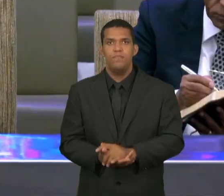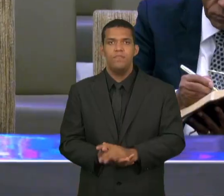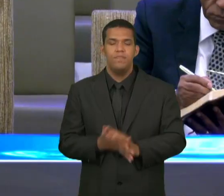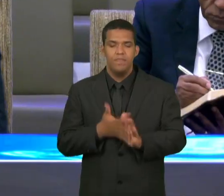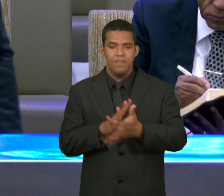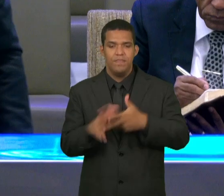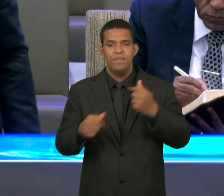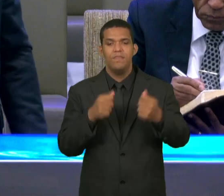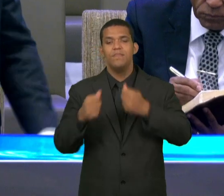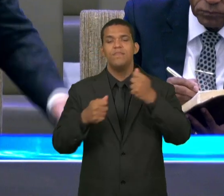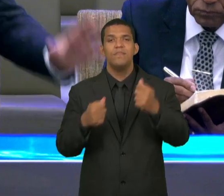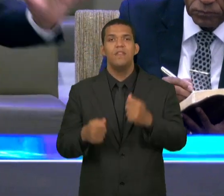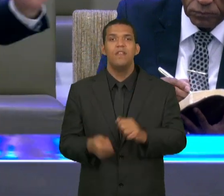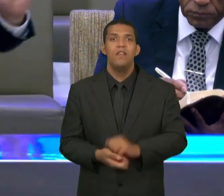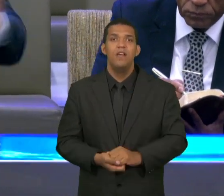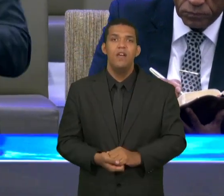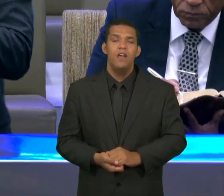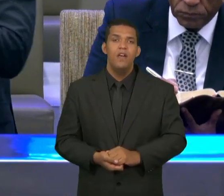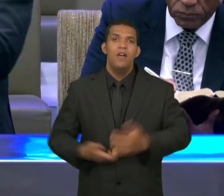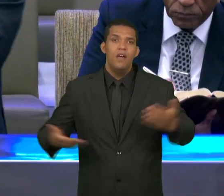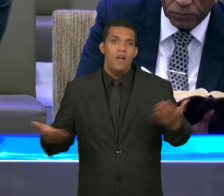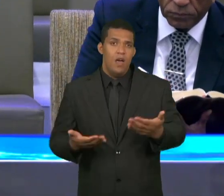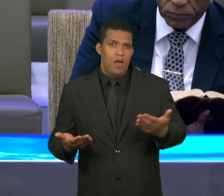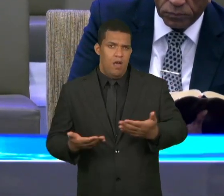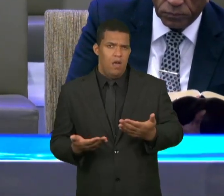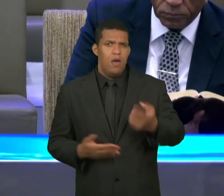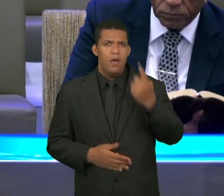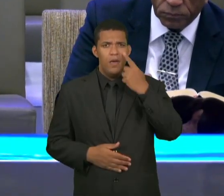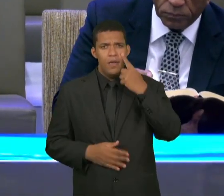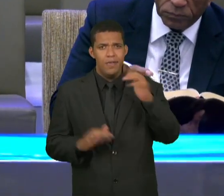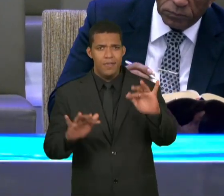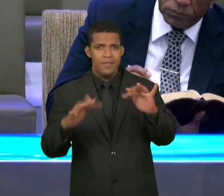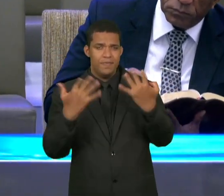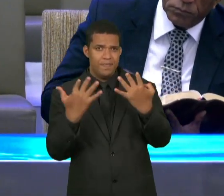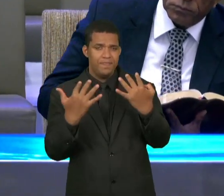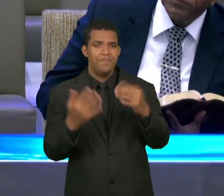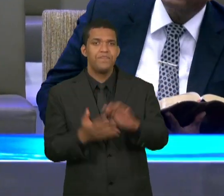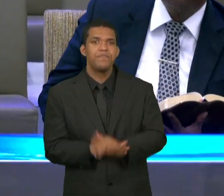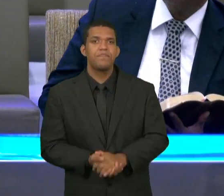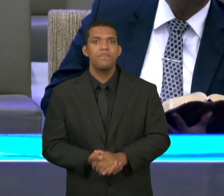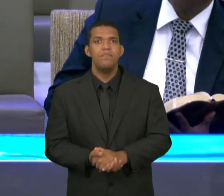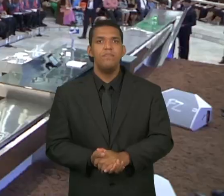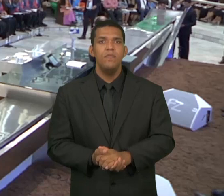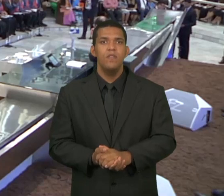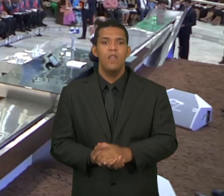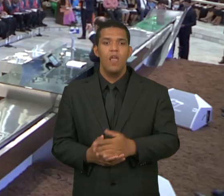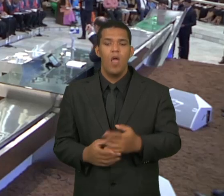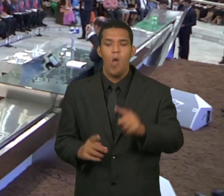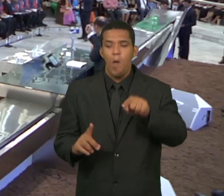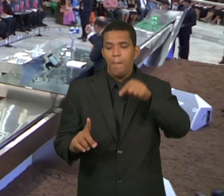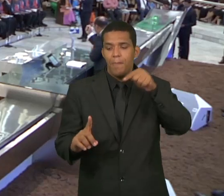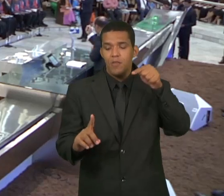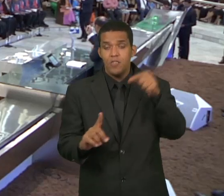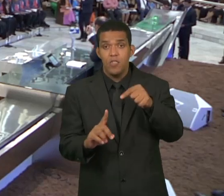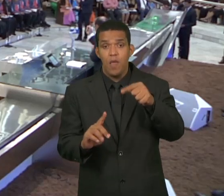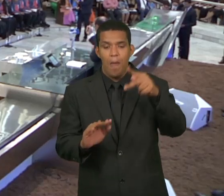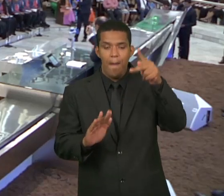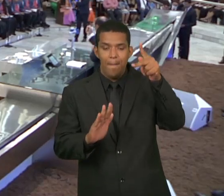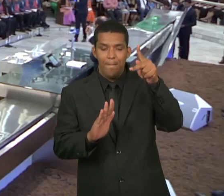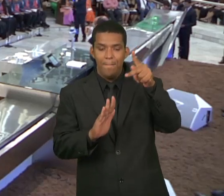Aleluia. Agora escute, esse propósito é o plano o quê? Original de